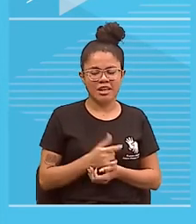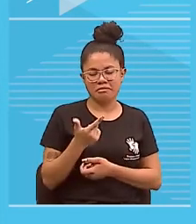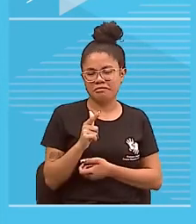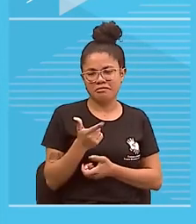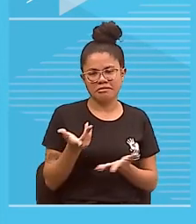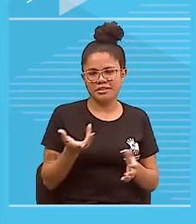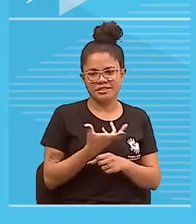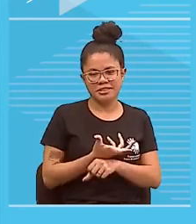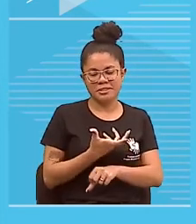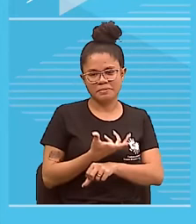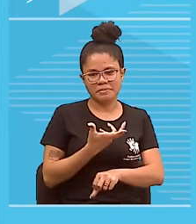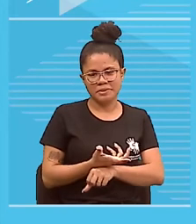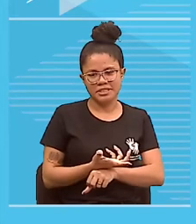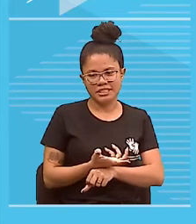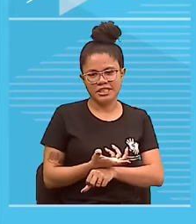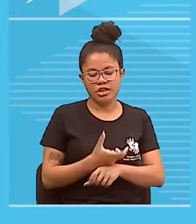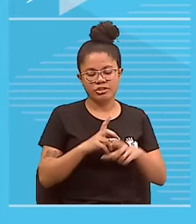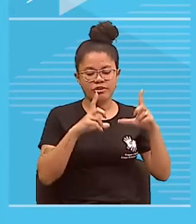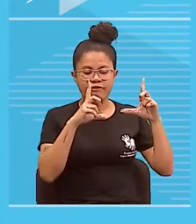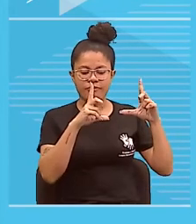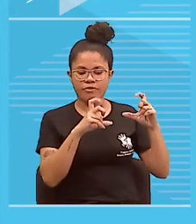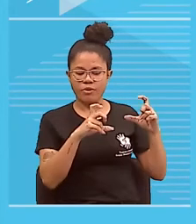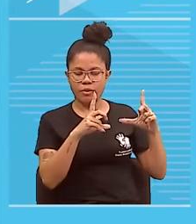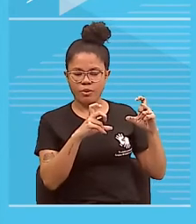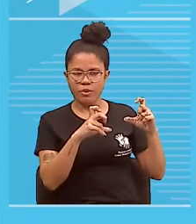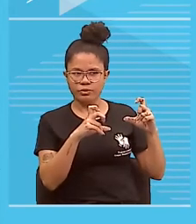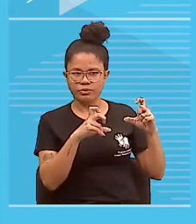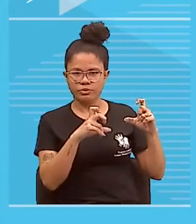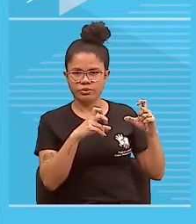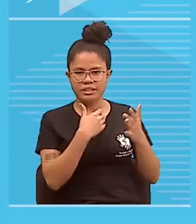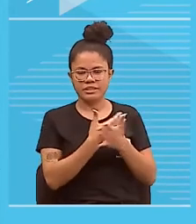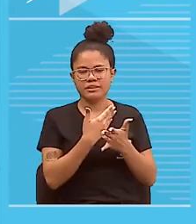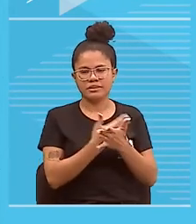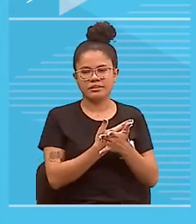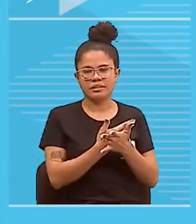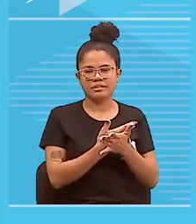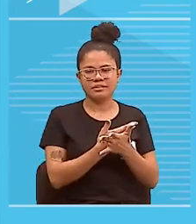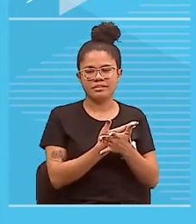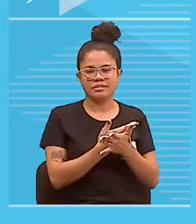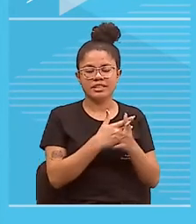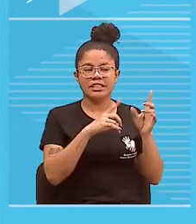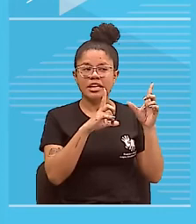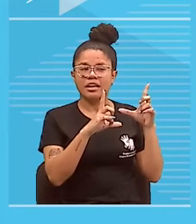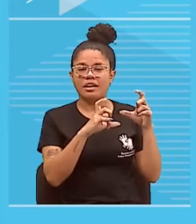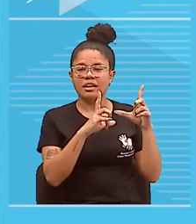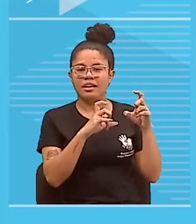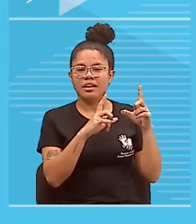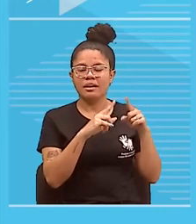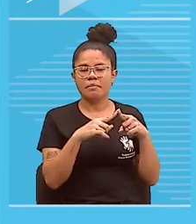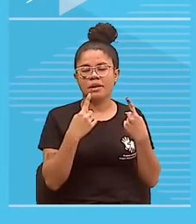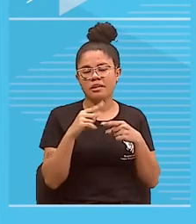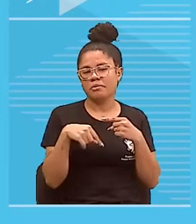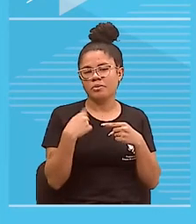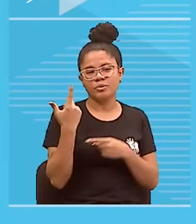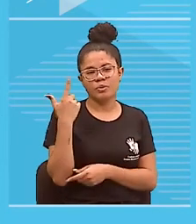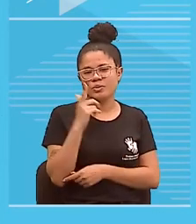tenho essa disciplina né é o printo a nas aulas do Machado Pinto e mas assim a professora Não escute eu prendi mas